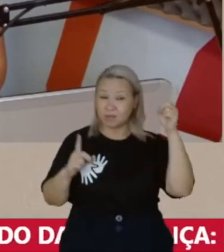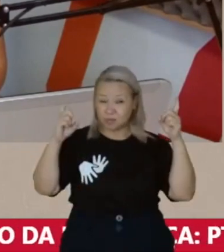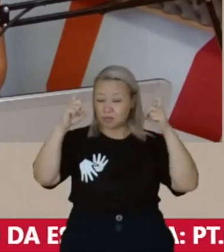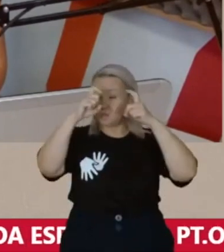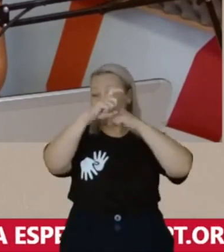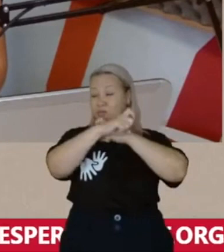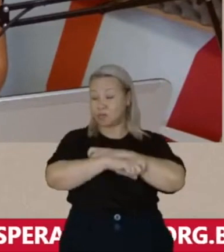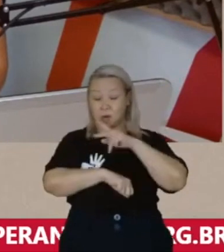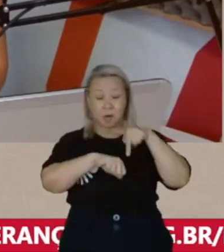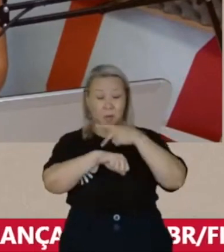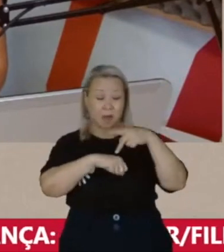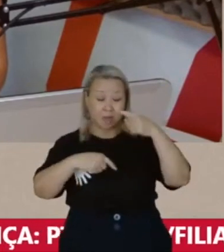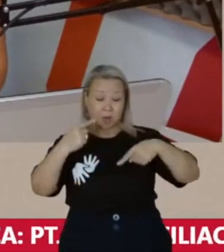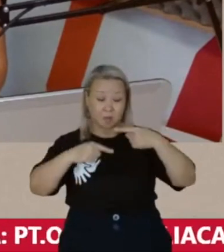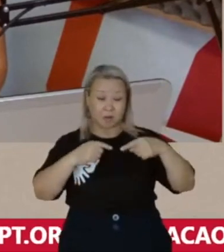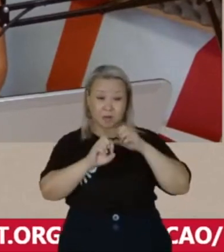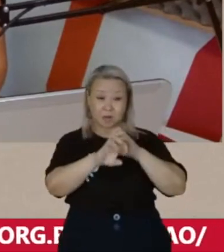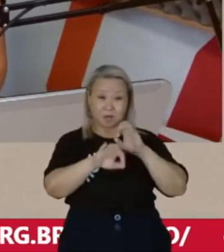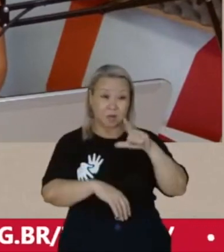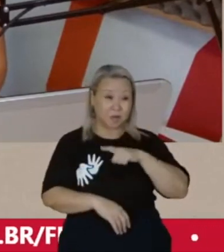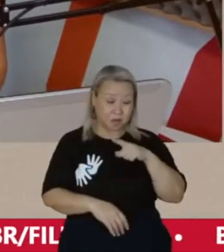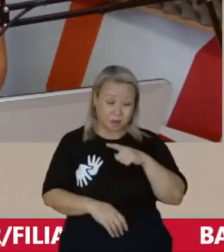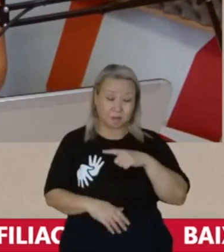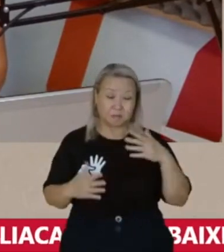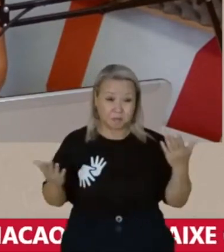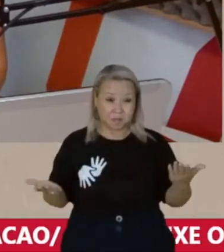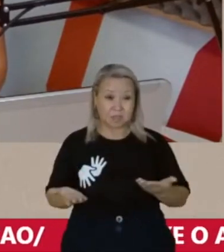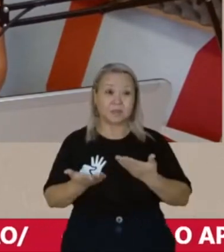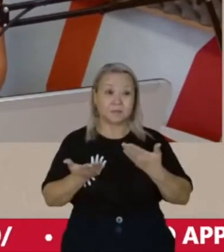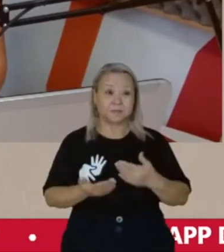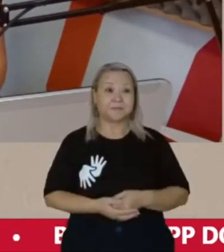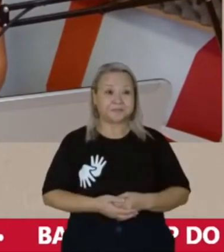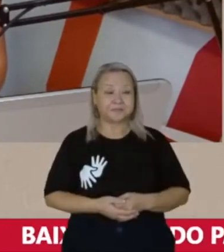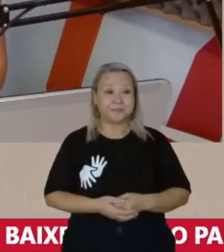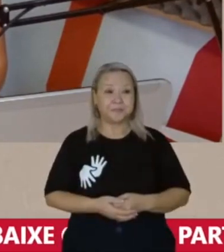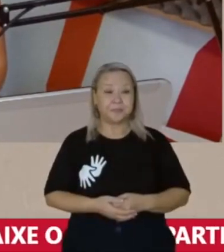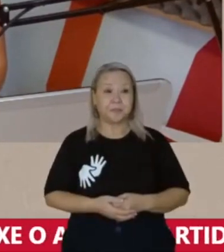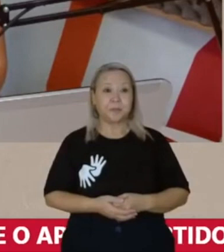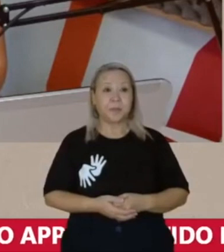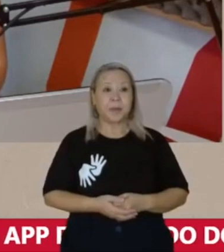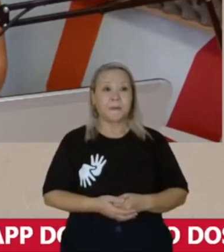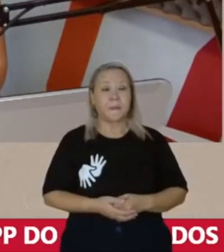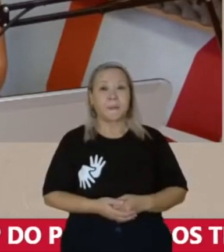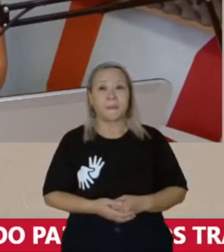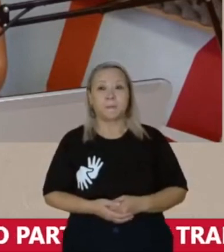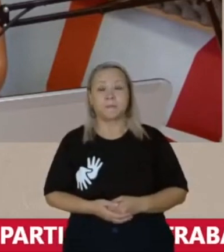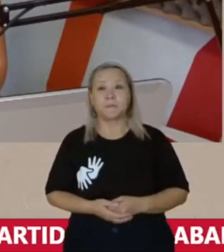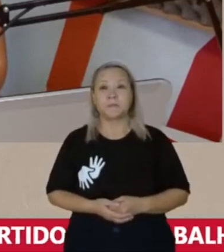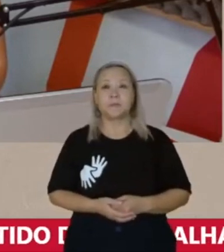nosso país e da política de educação que nós temos tido, com exceção dos governos do PT?